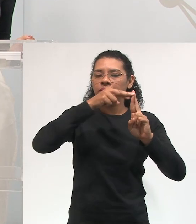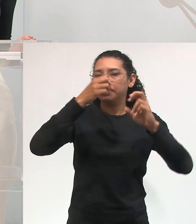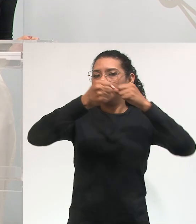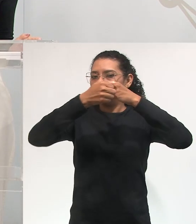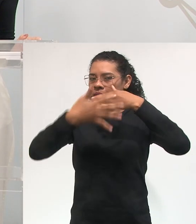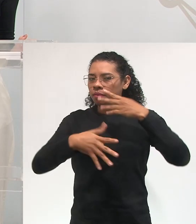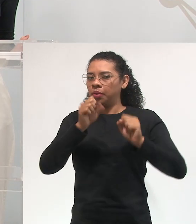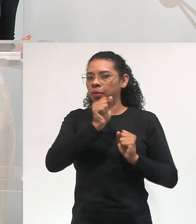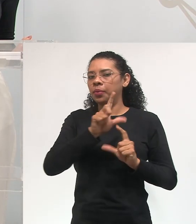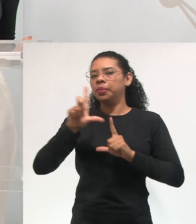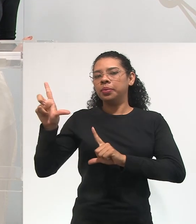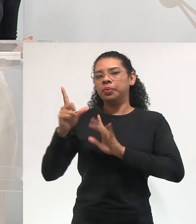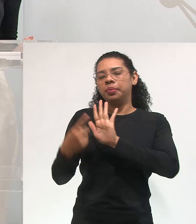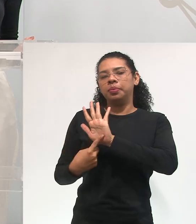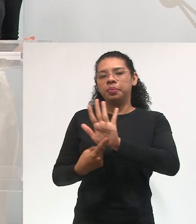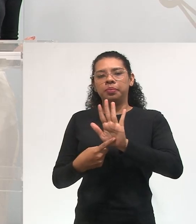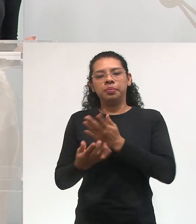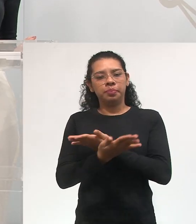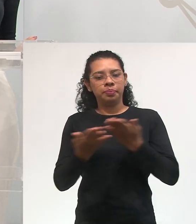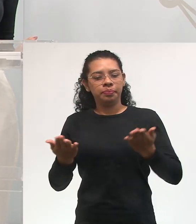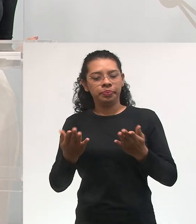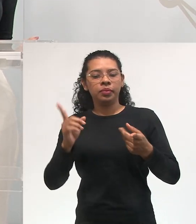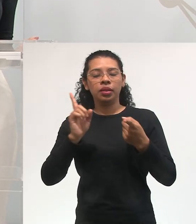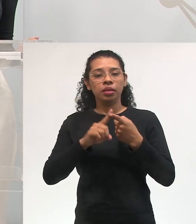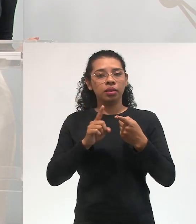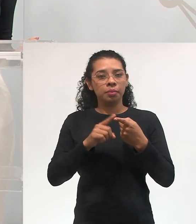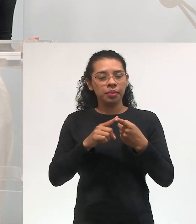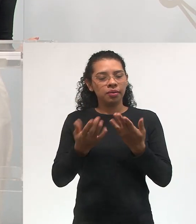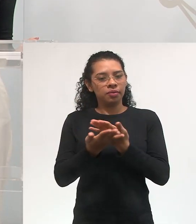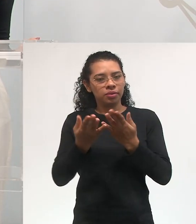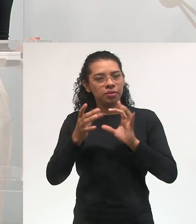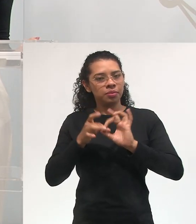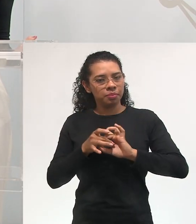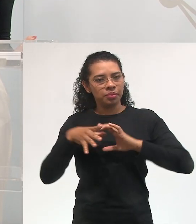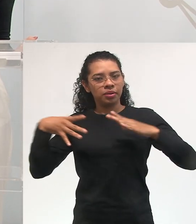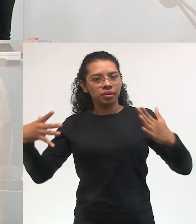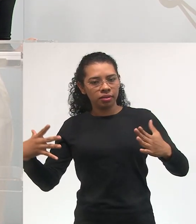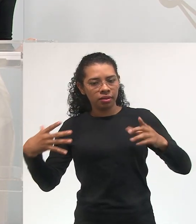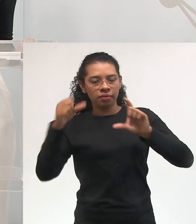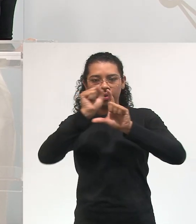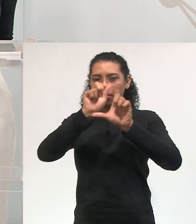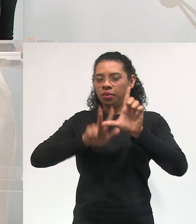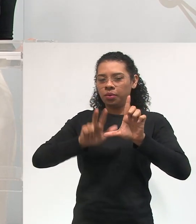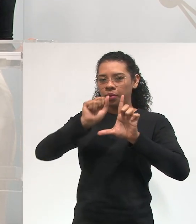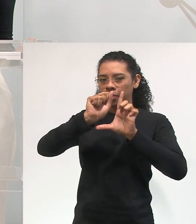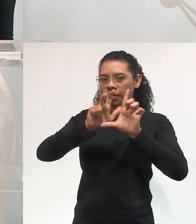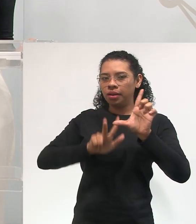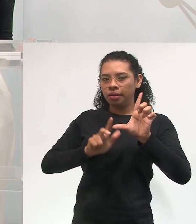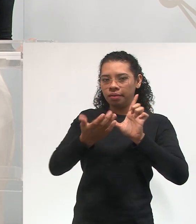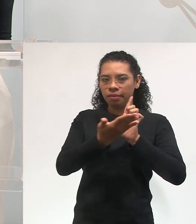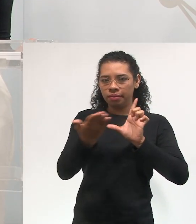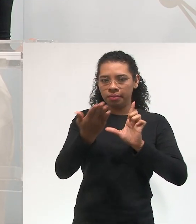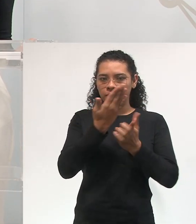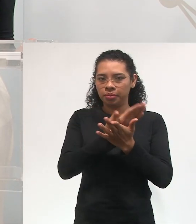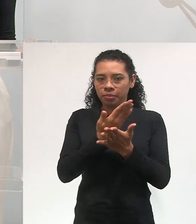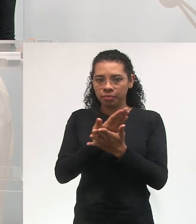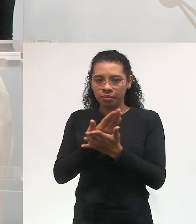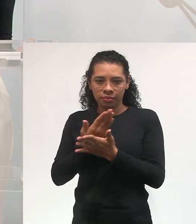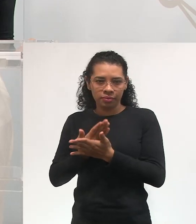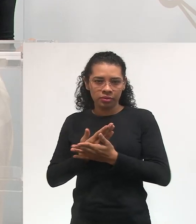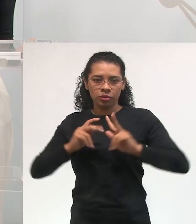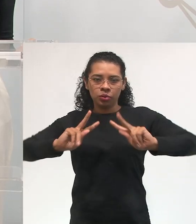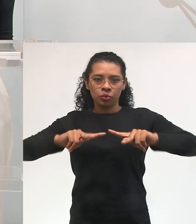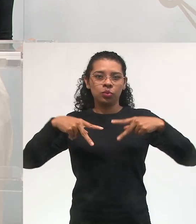eu acabei de apresentar para vocês, ok? Inclusive, vou disponibilizar lá no nosso ambiente AVA o link